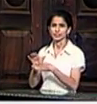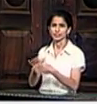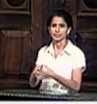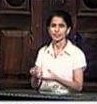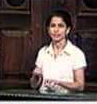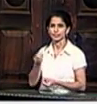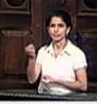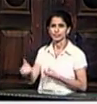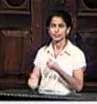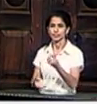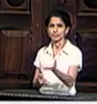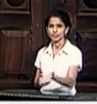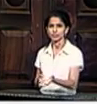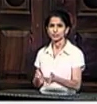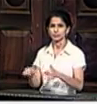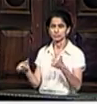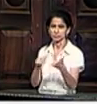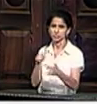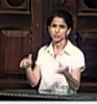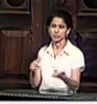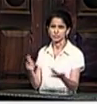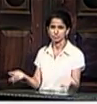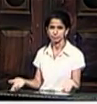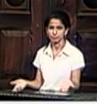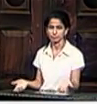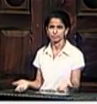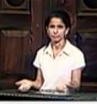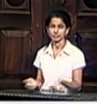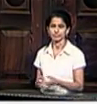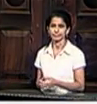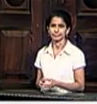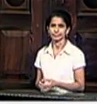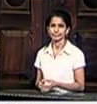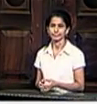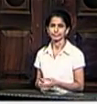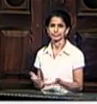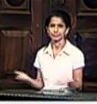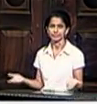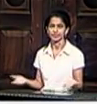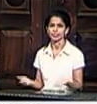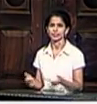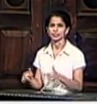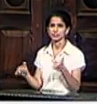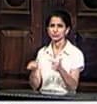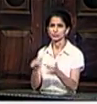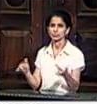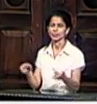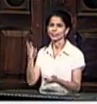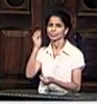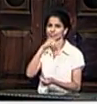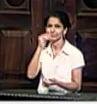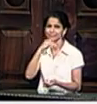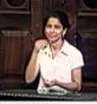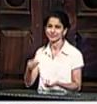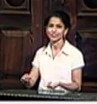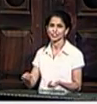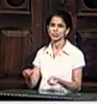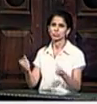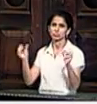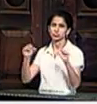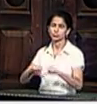população do Estado, que é o serviço, esse serviço, com certeza, será carente de eficácia e